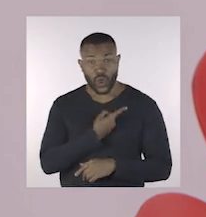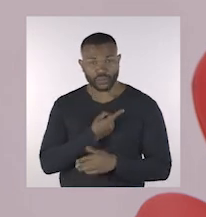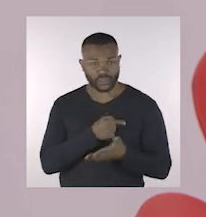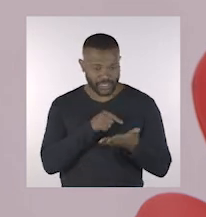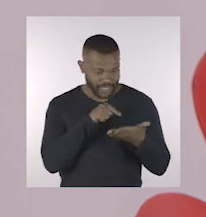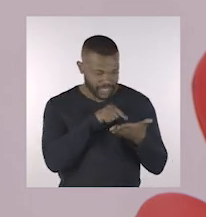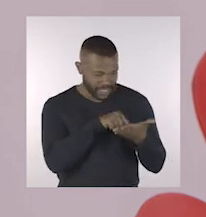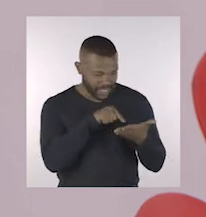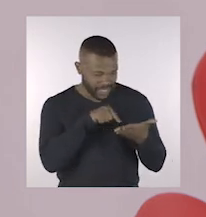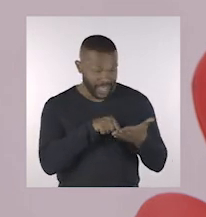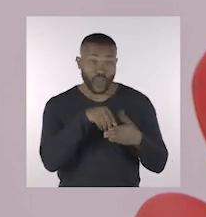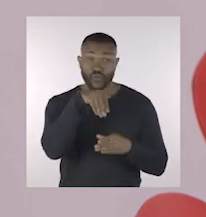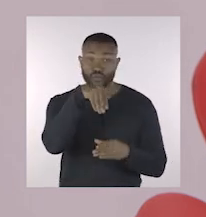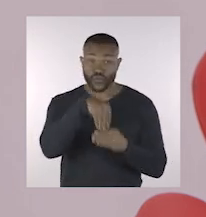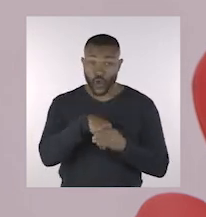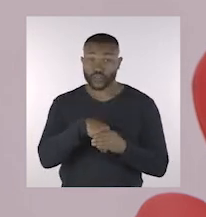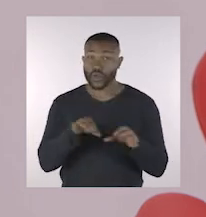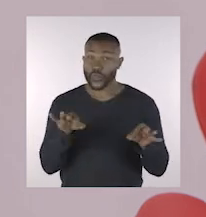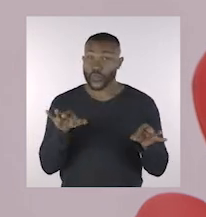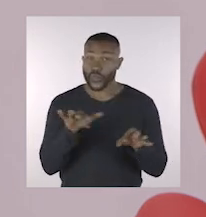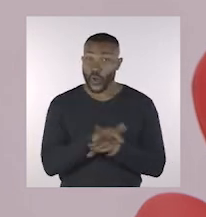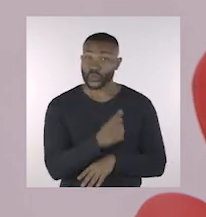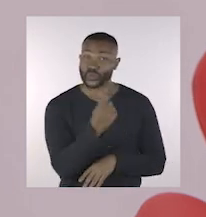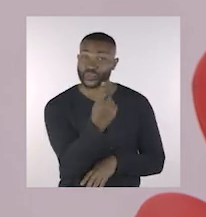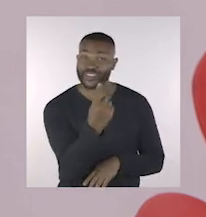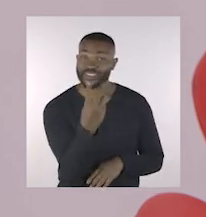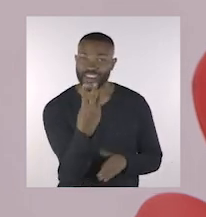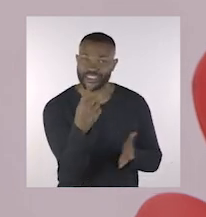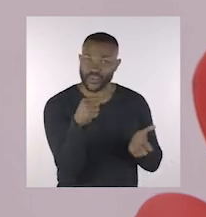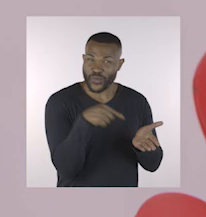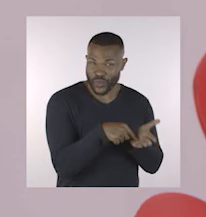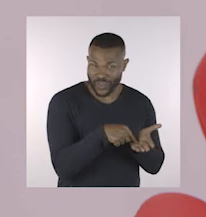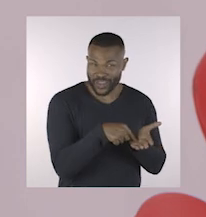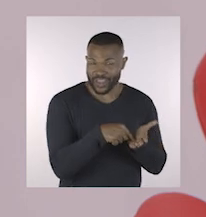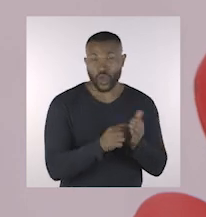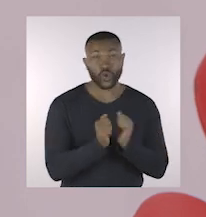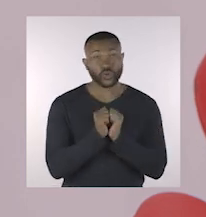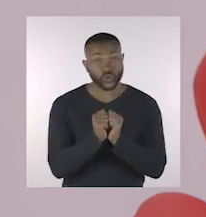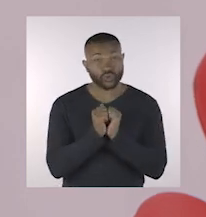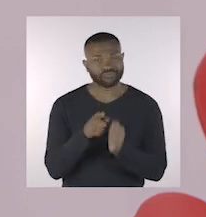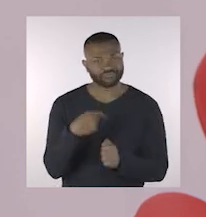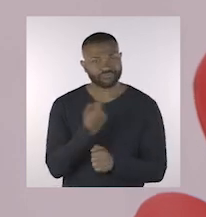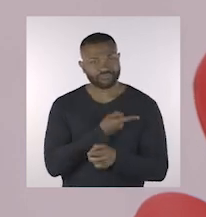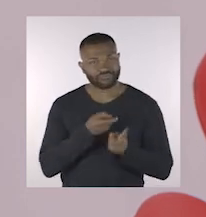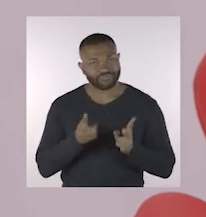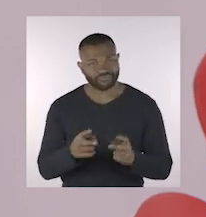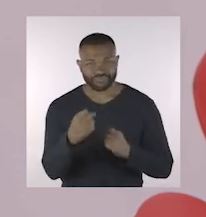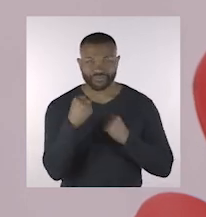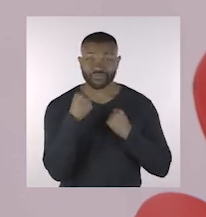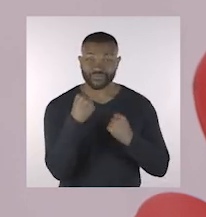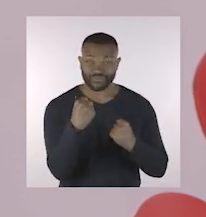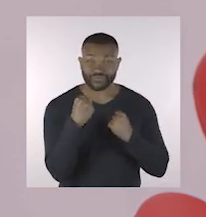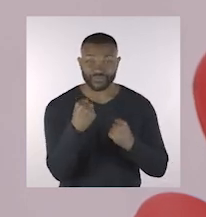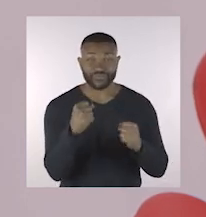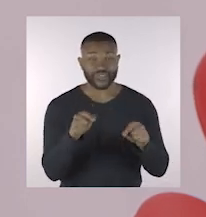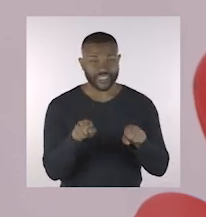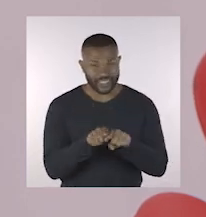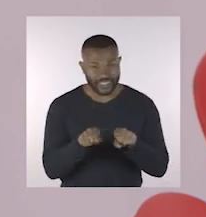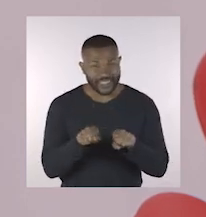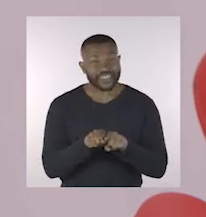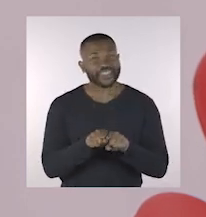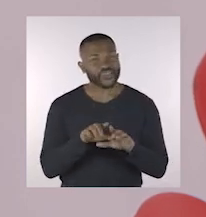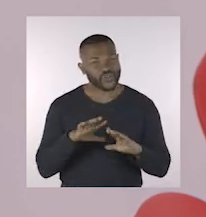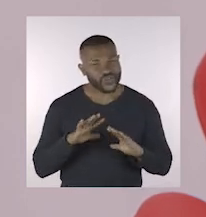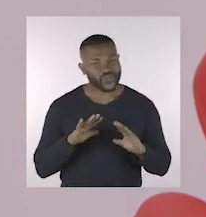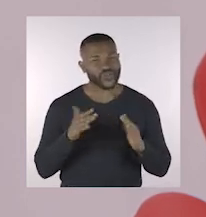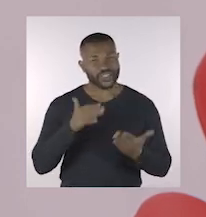quando a gente estiver diante das urnas e pronto para apertar o número 13 juntos seguiremos firmes e fortes